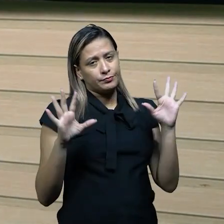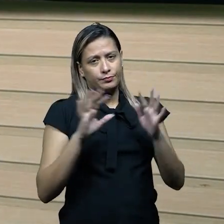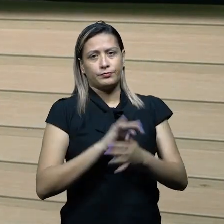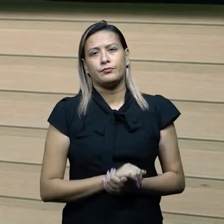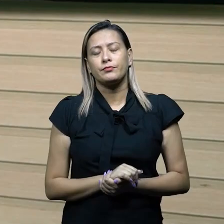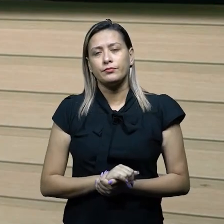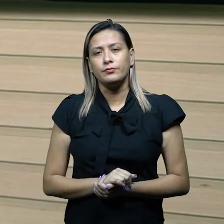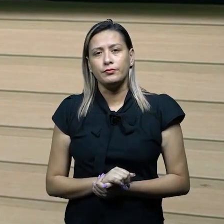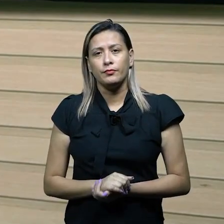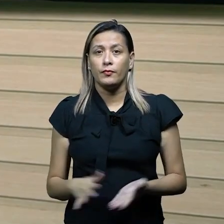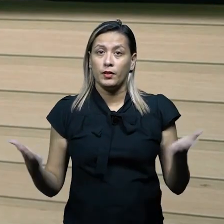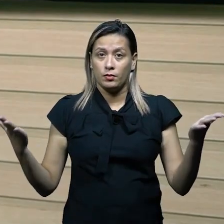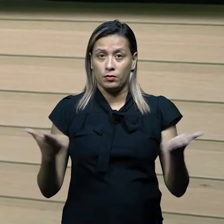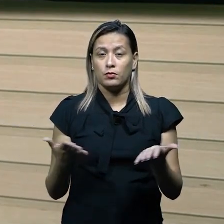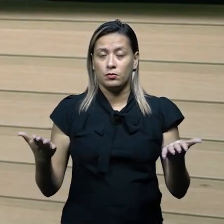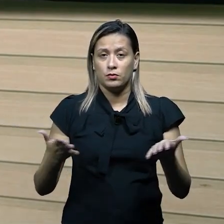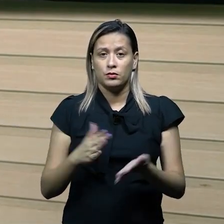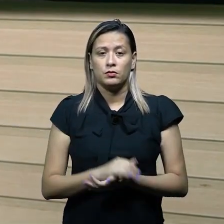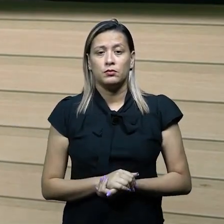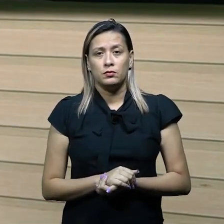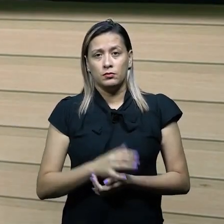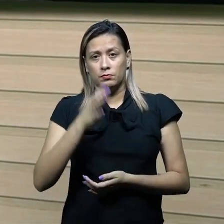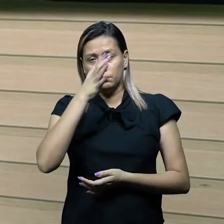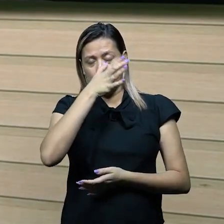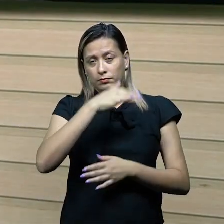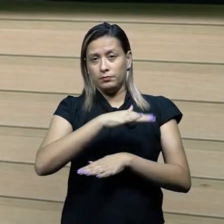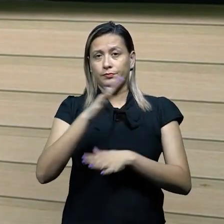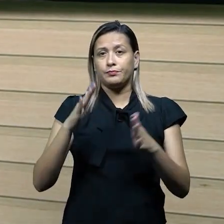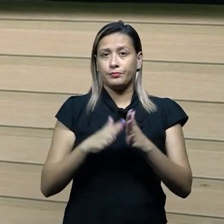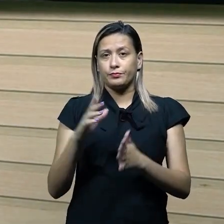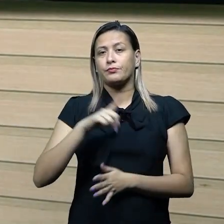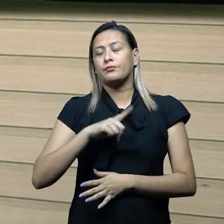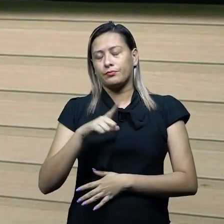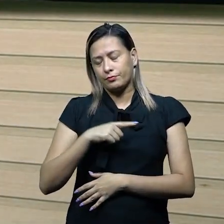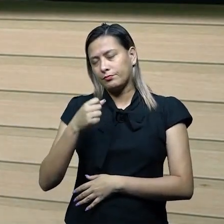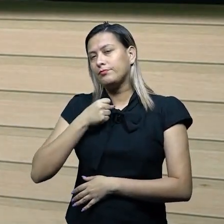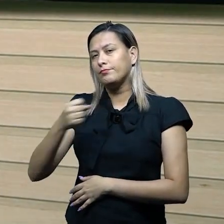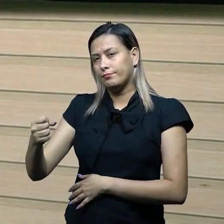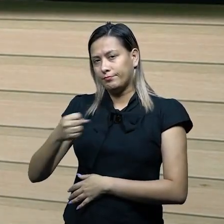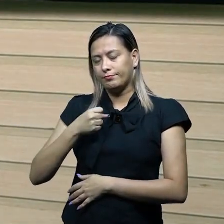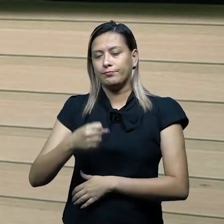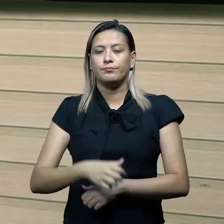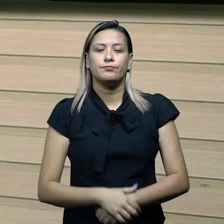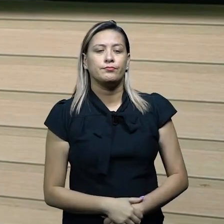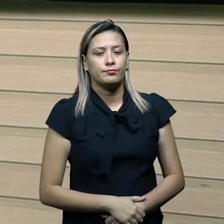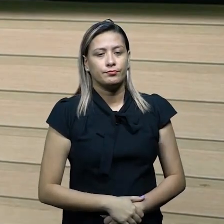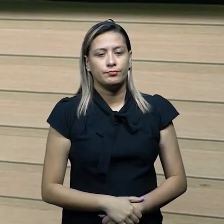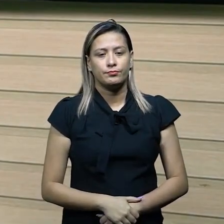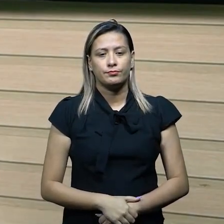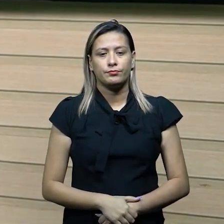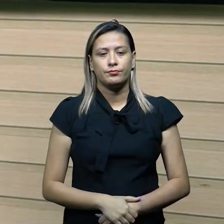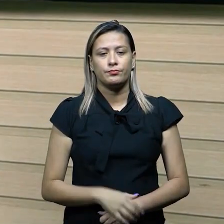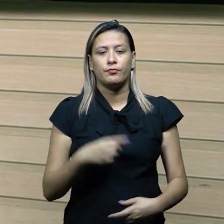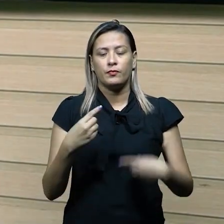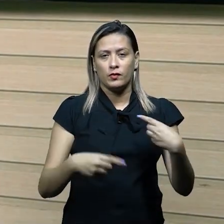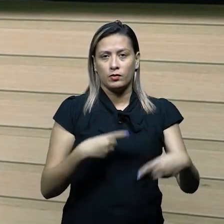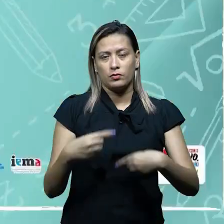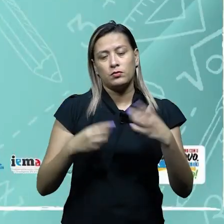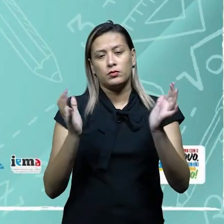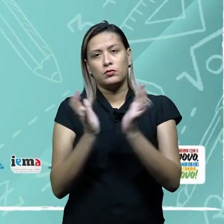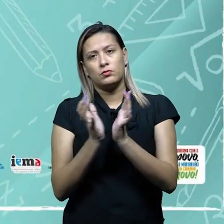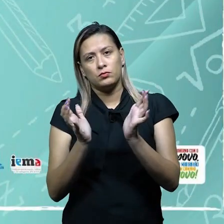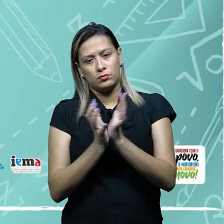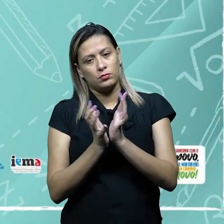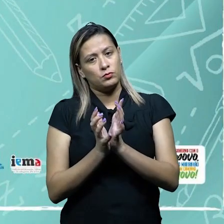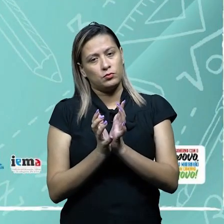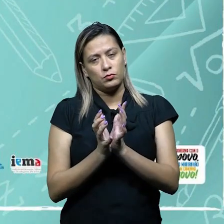objetiva, clara, sem enrolação. Tá? As entrevistas hoje, particularmente na minha visão, quase todos os processos seletivos têm a entrevista.